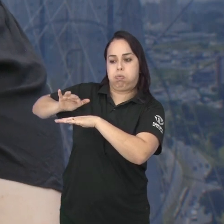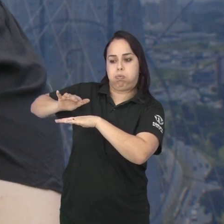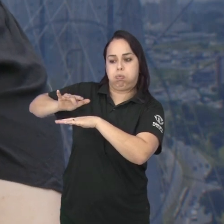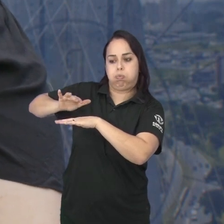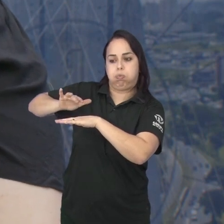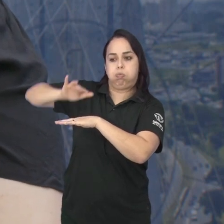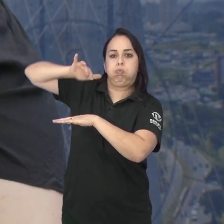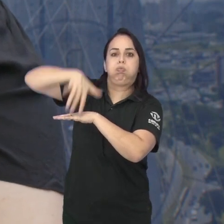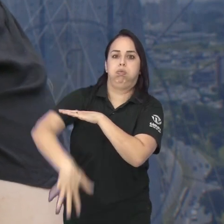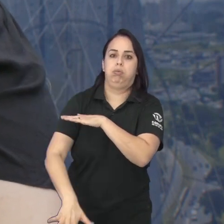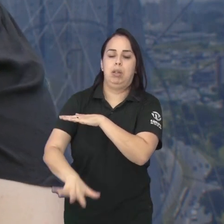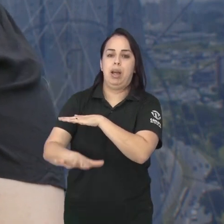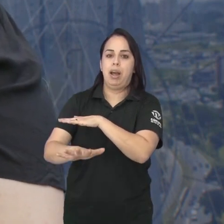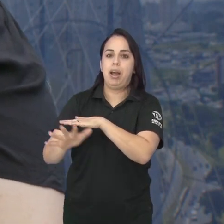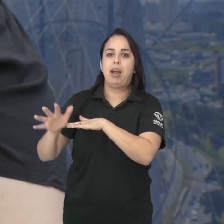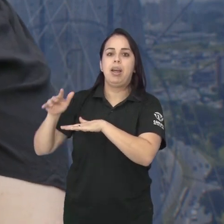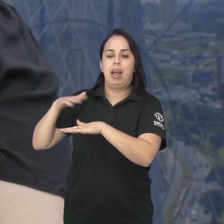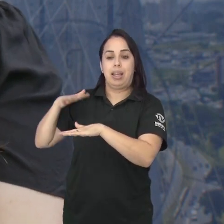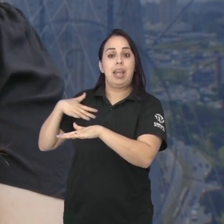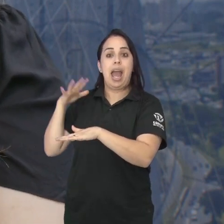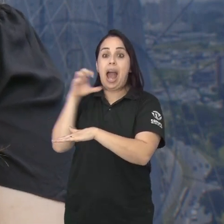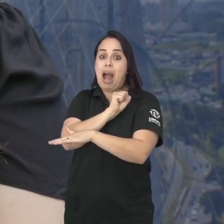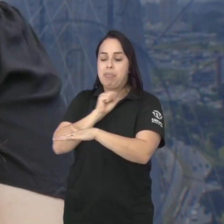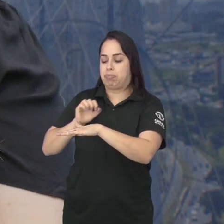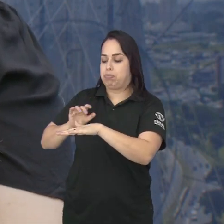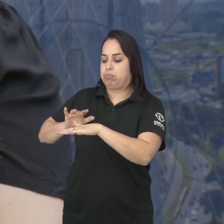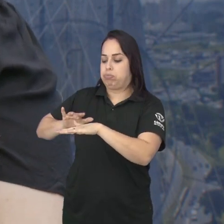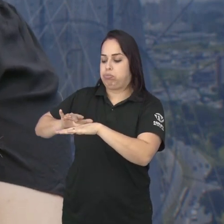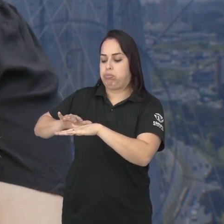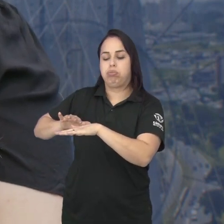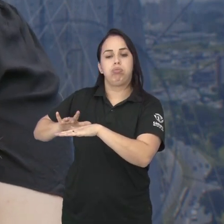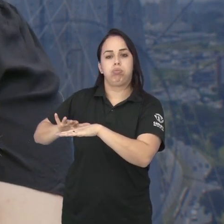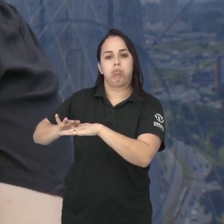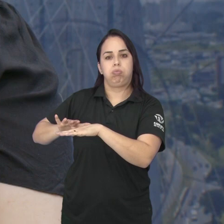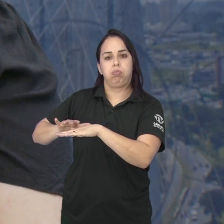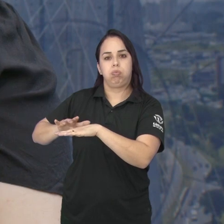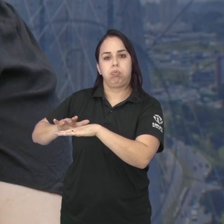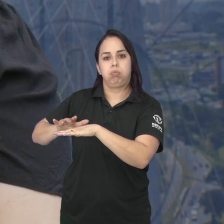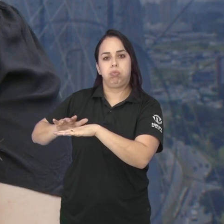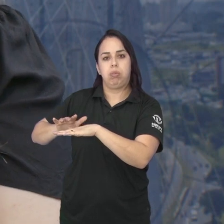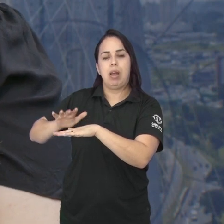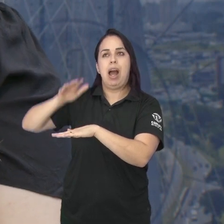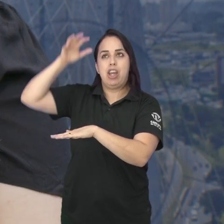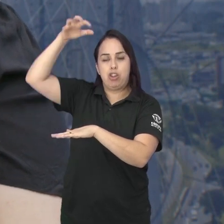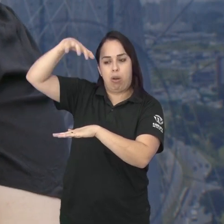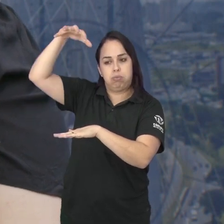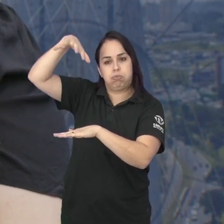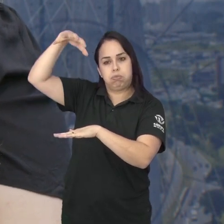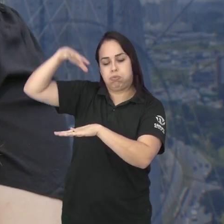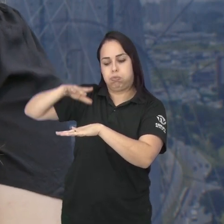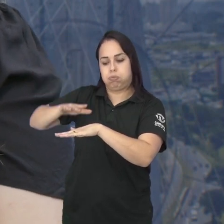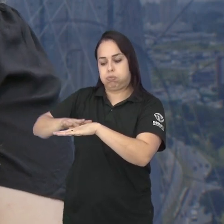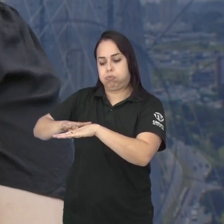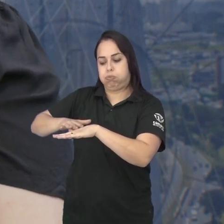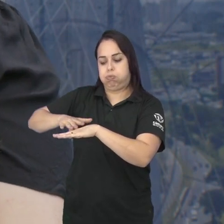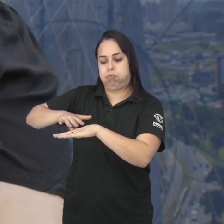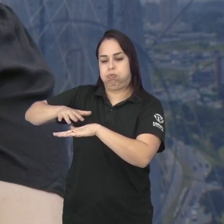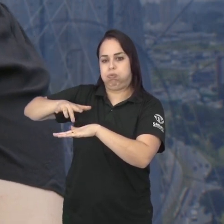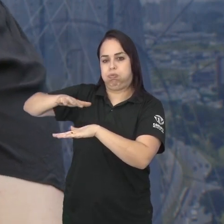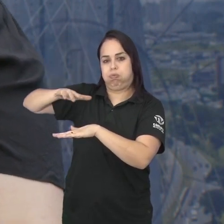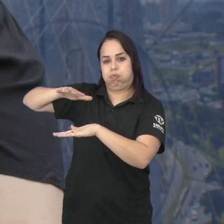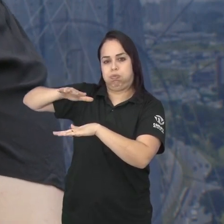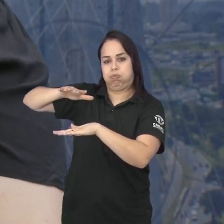que basicamente são essas células, né, que se formam rapidamente e se dissipam rapidamente depois de cair a